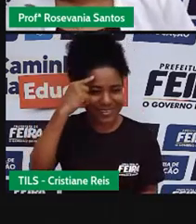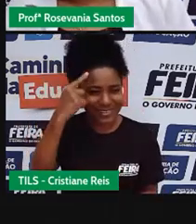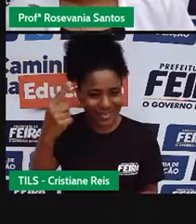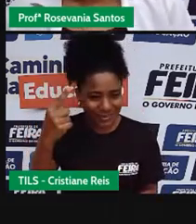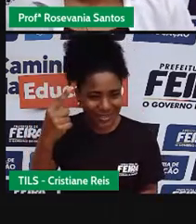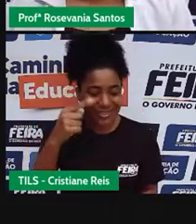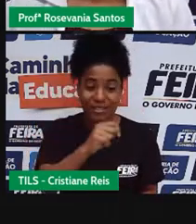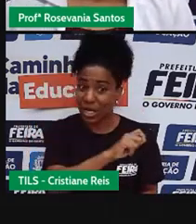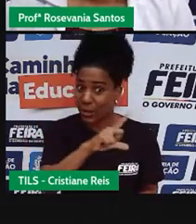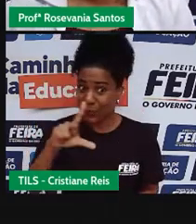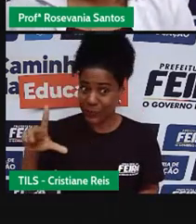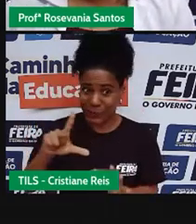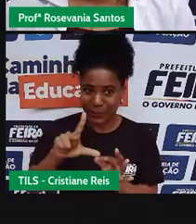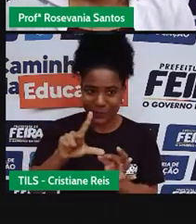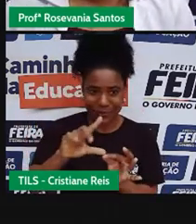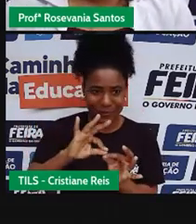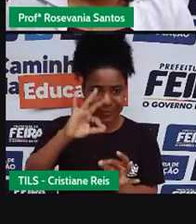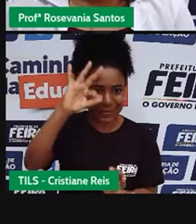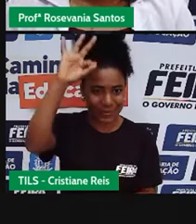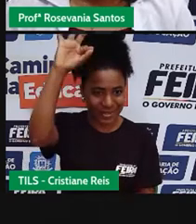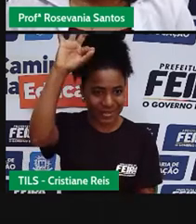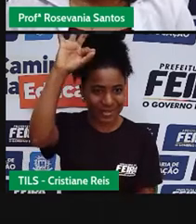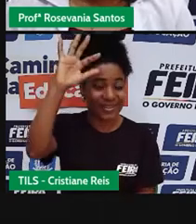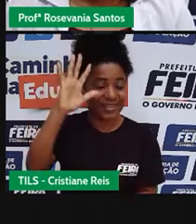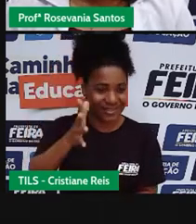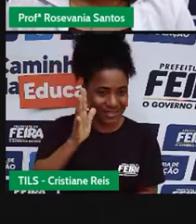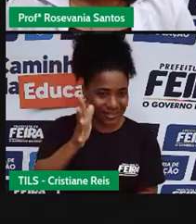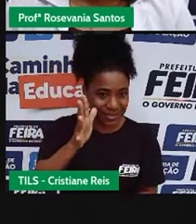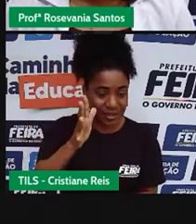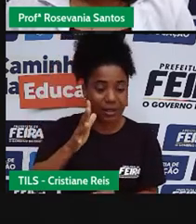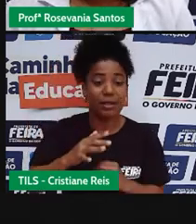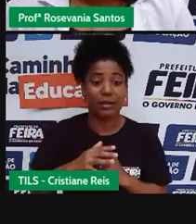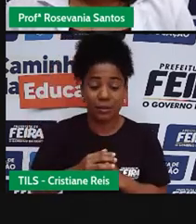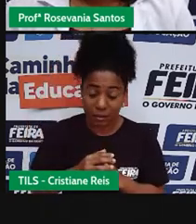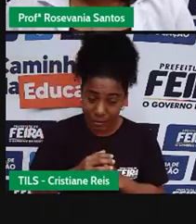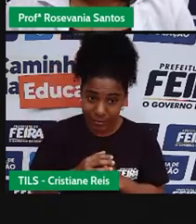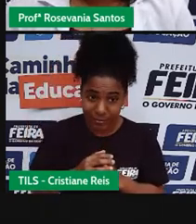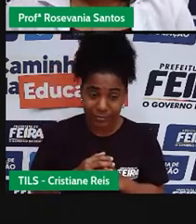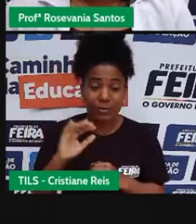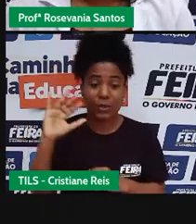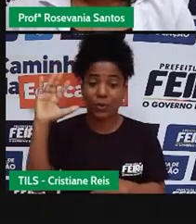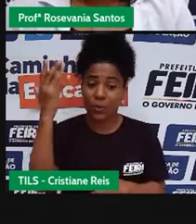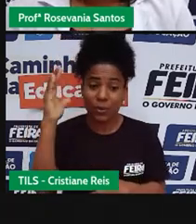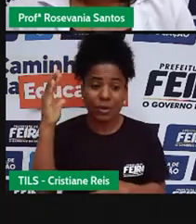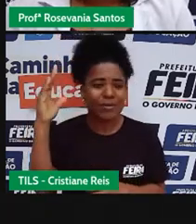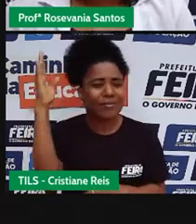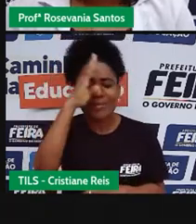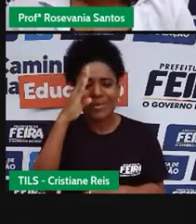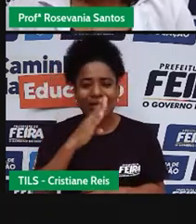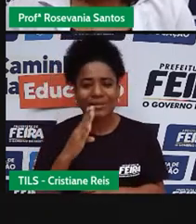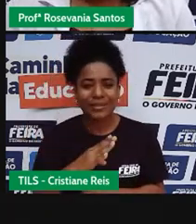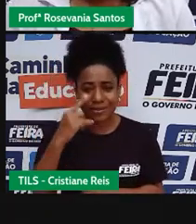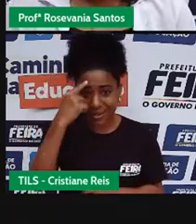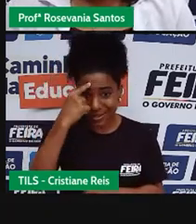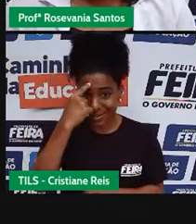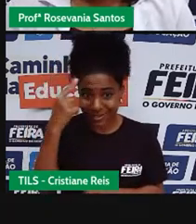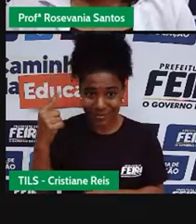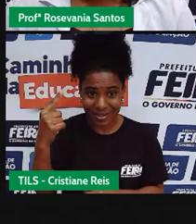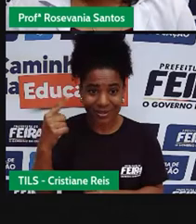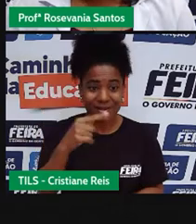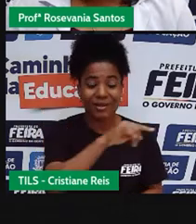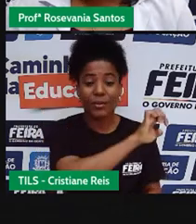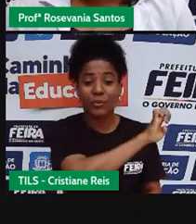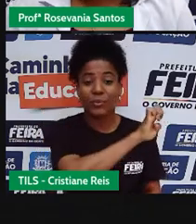das longitudes. Mas, para falar do clima do Brasil, nós nos apegamos nessas latitudes aqui. A